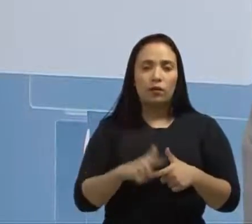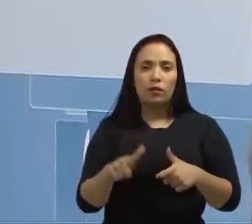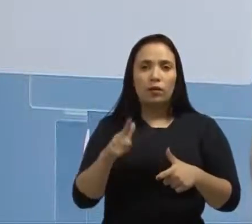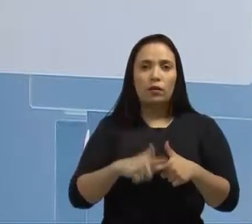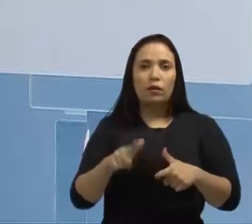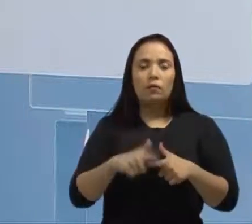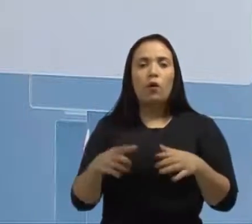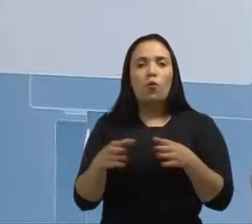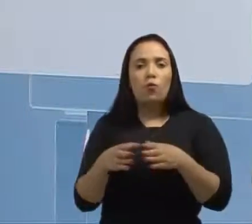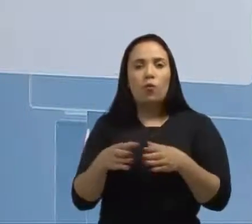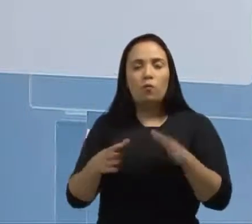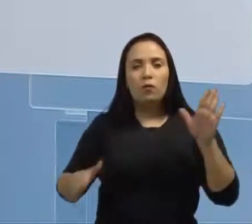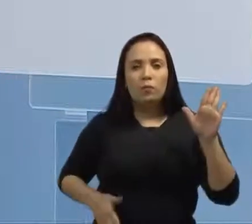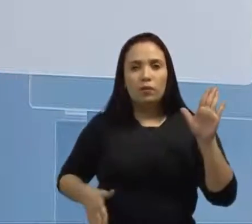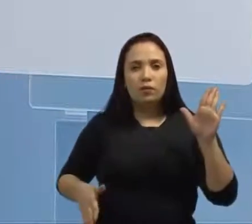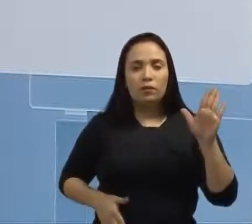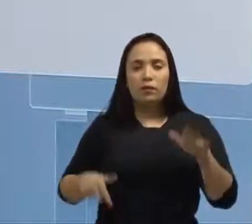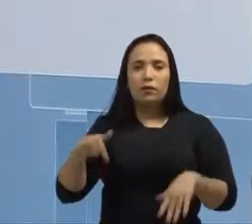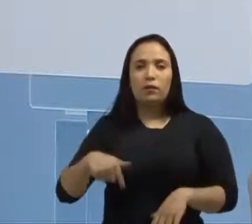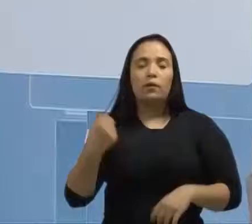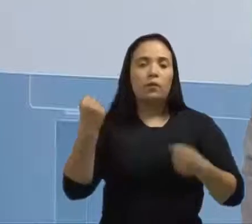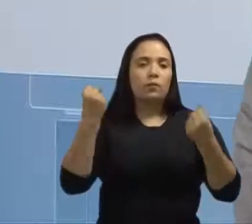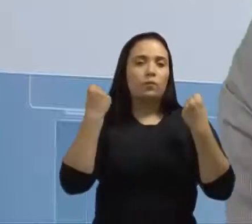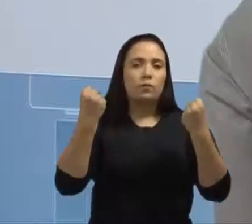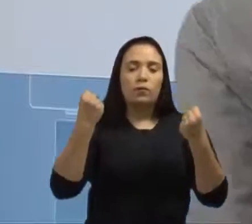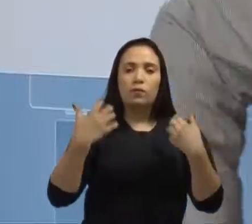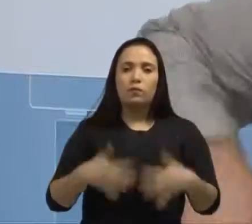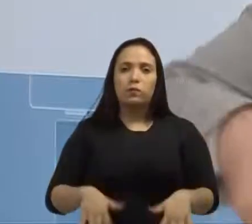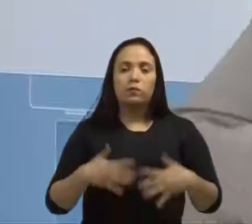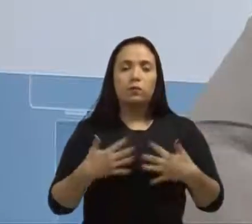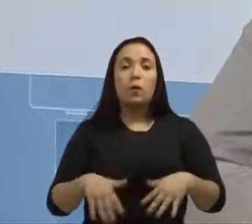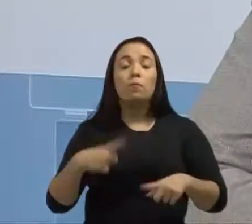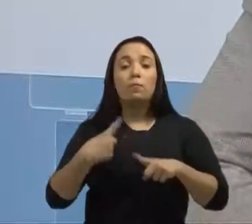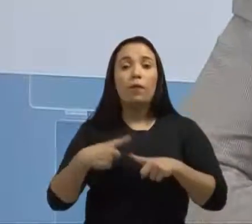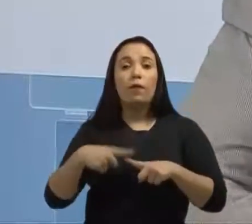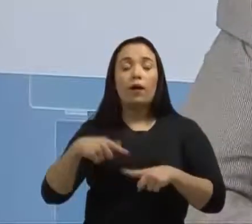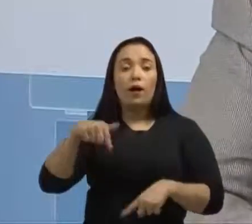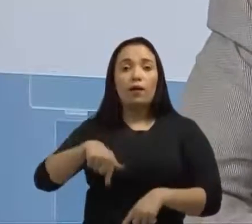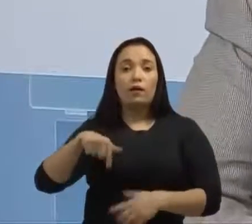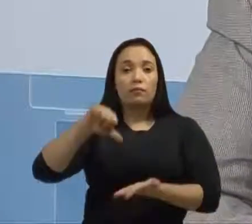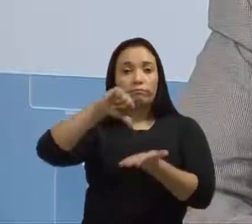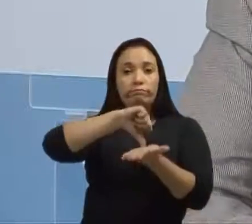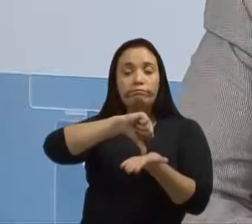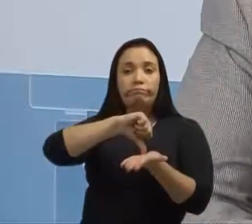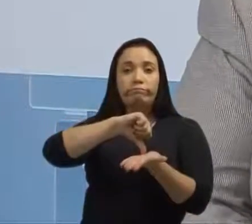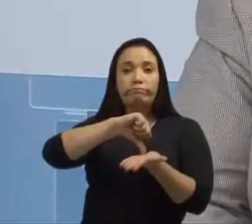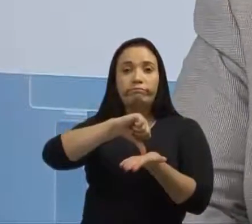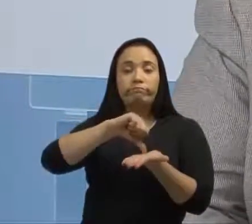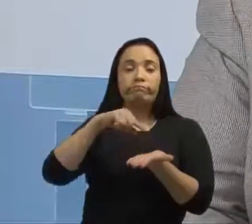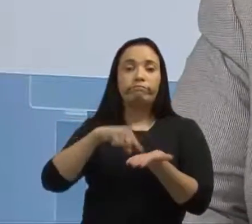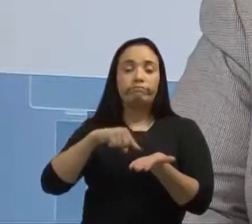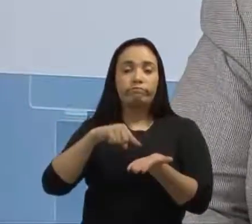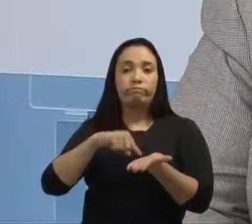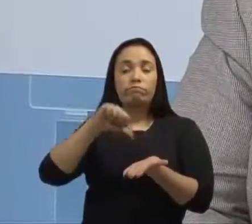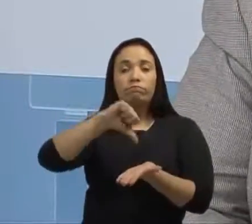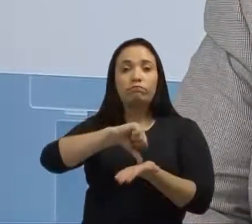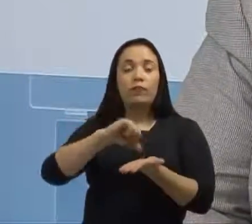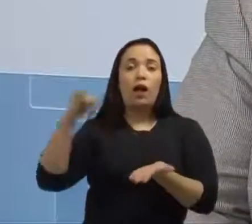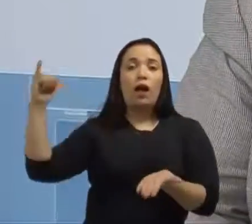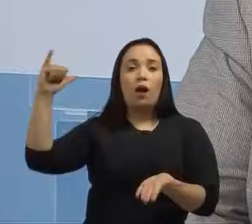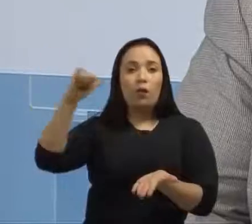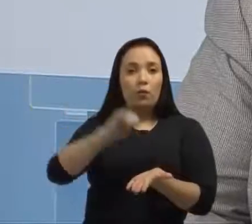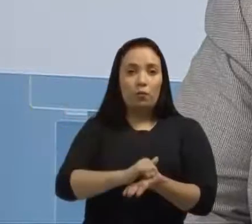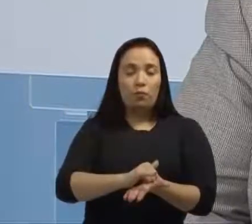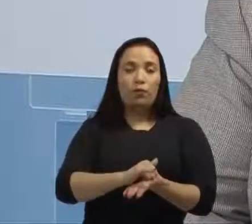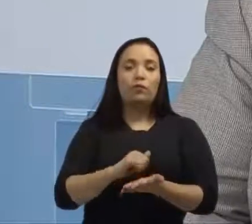com o crime organizado do que qualquer outro, porque... A localização geográfica por causa da localização nossa, que é muito sério. E o aeroporto. nós